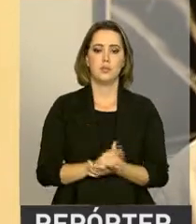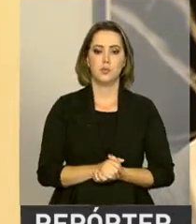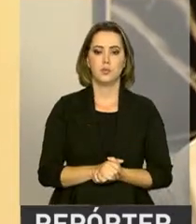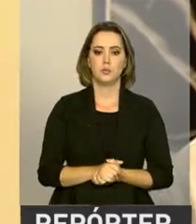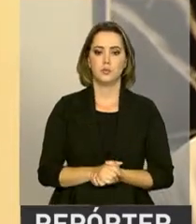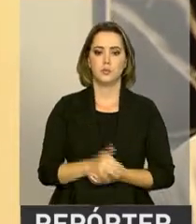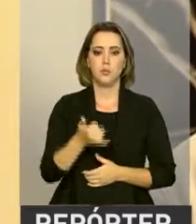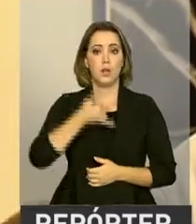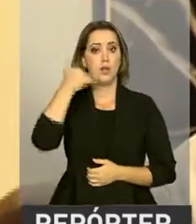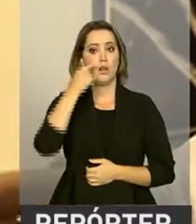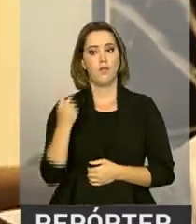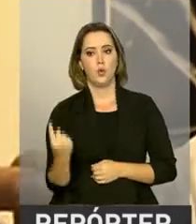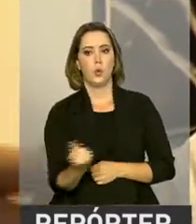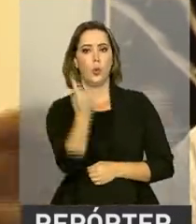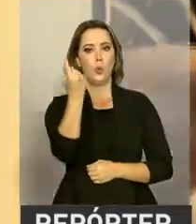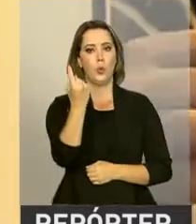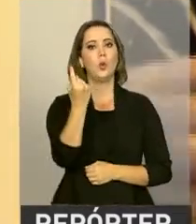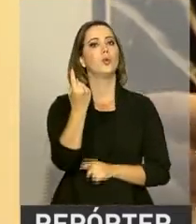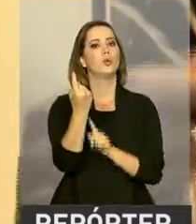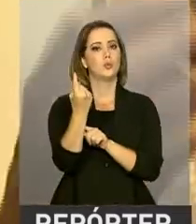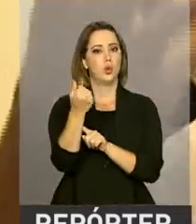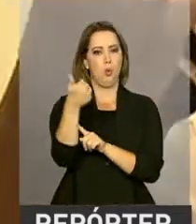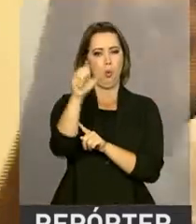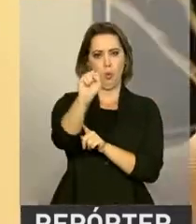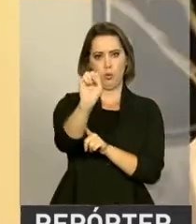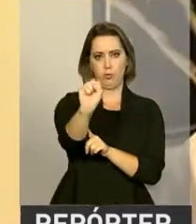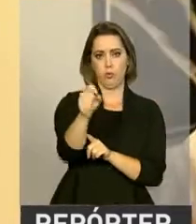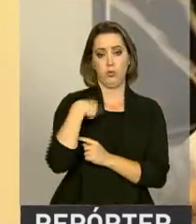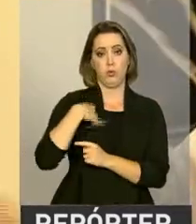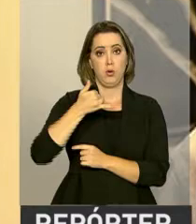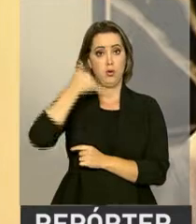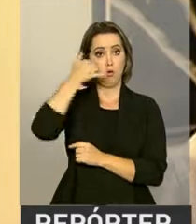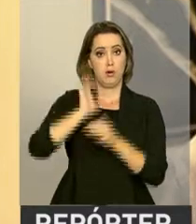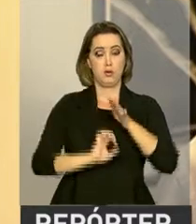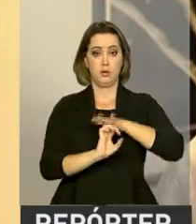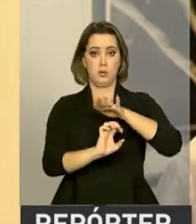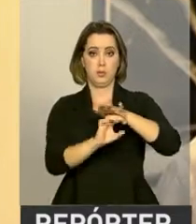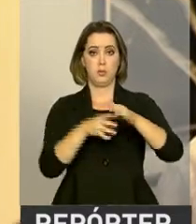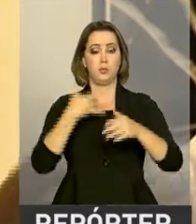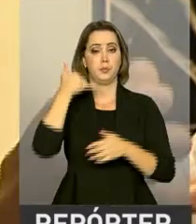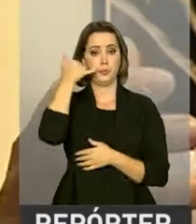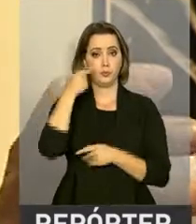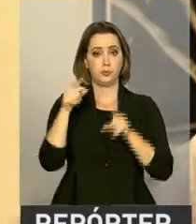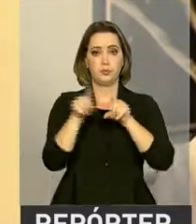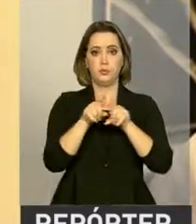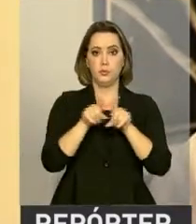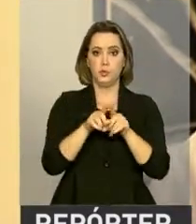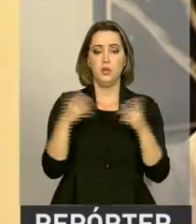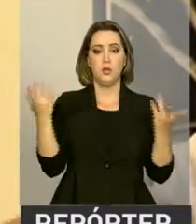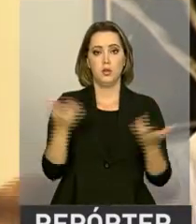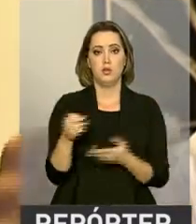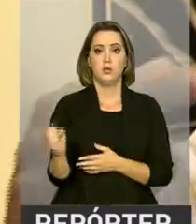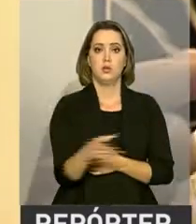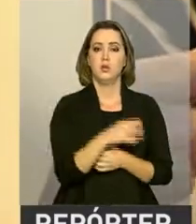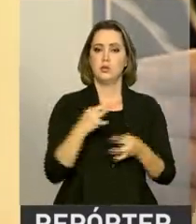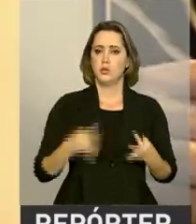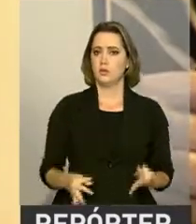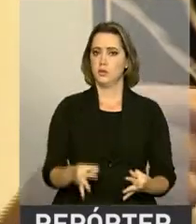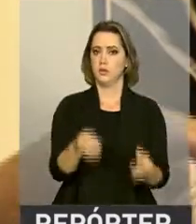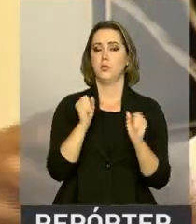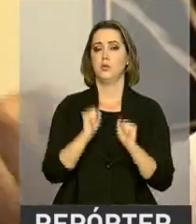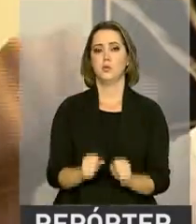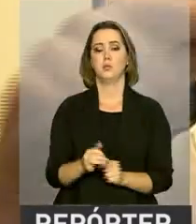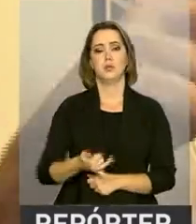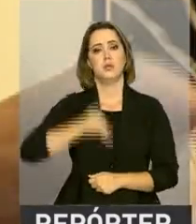telefone único né as companhias telefônicas e com equipamento que o cvv está instalando permite a ligação